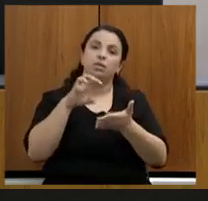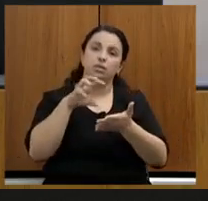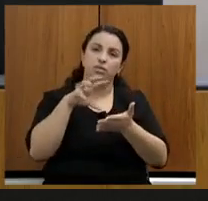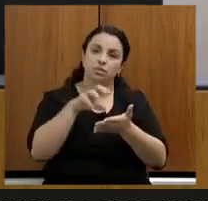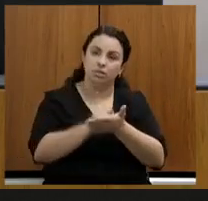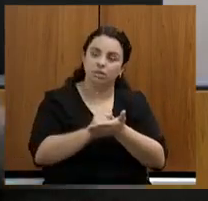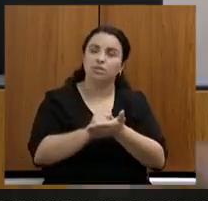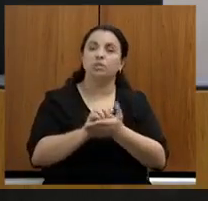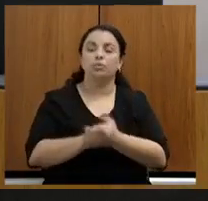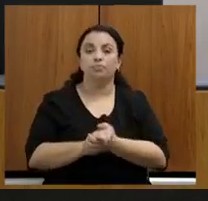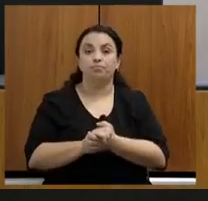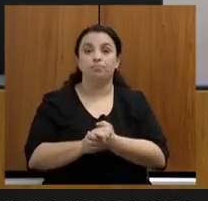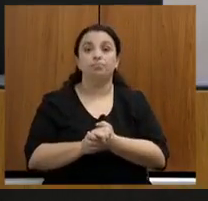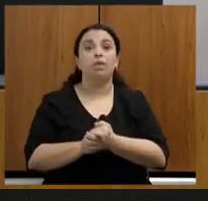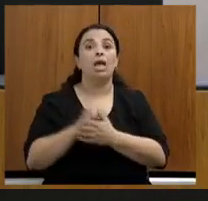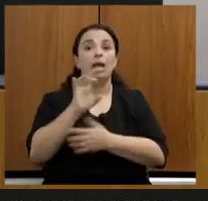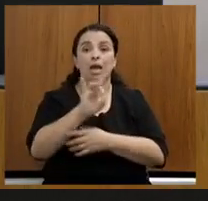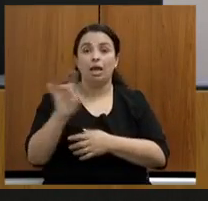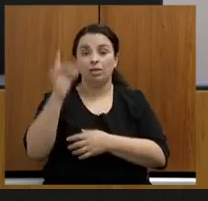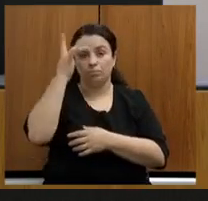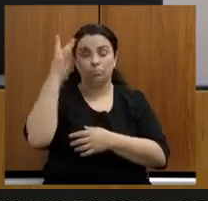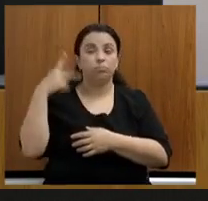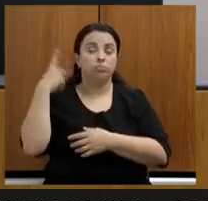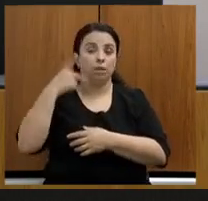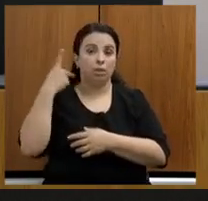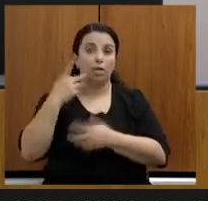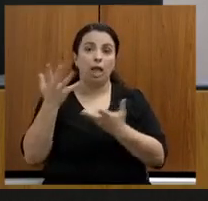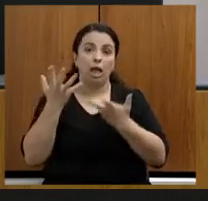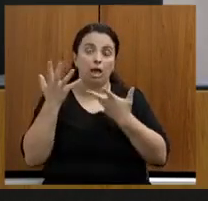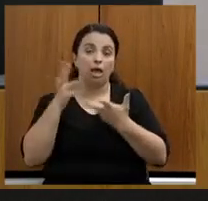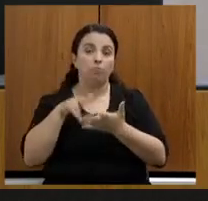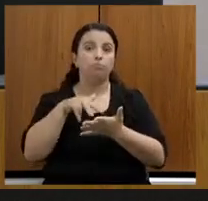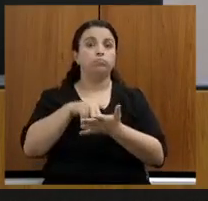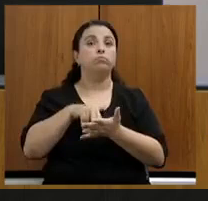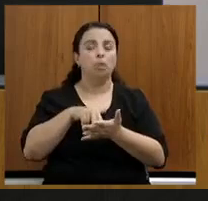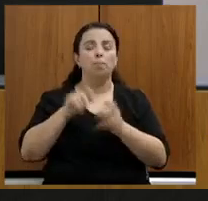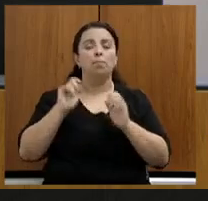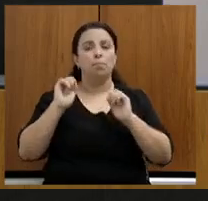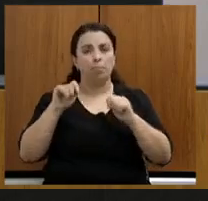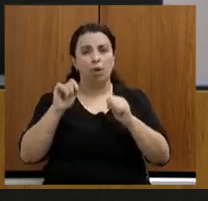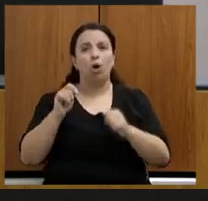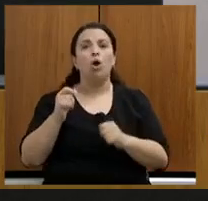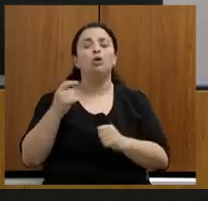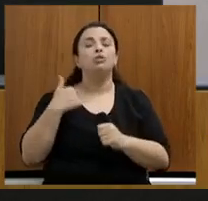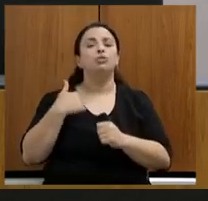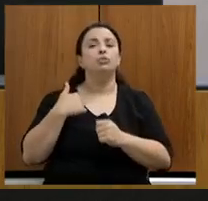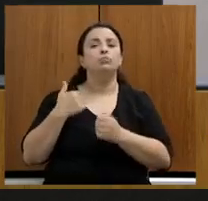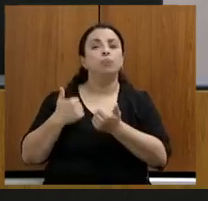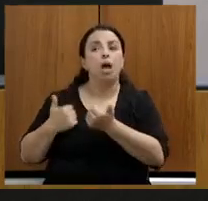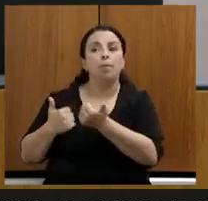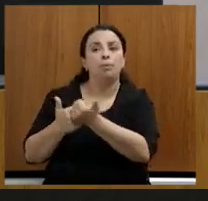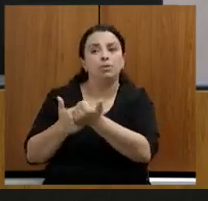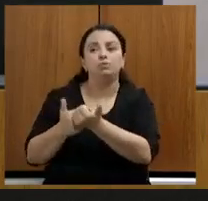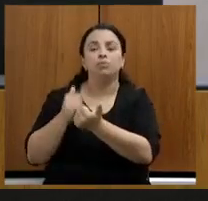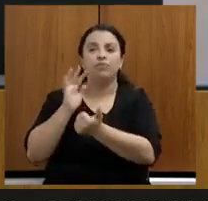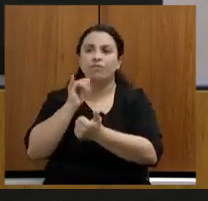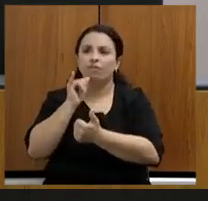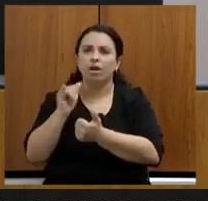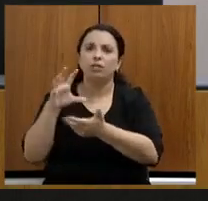Os parlamentares que desejarem fazer uso da palavra podem se inscrever pessoalmente junto à assessoria da comissão.